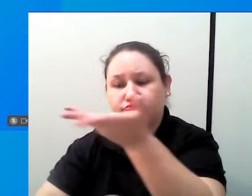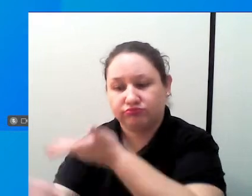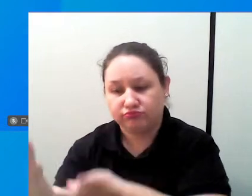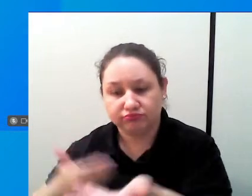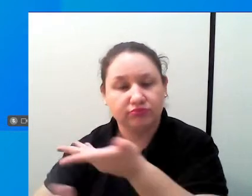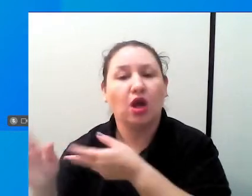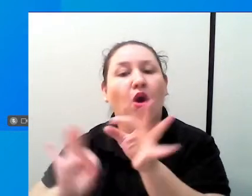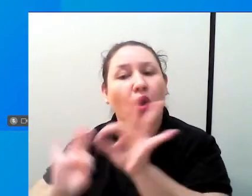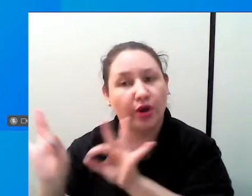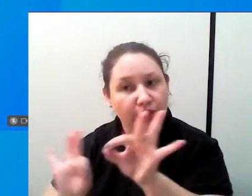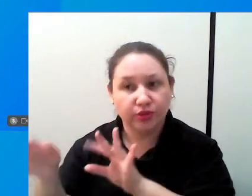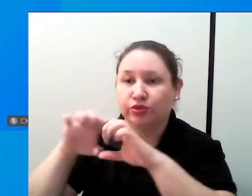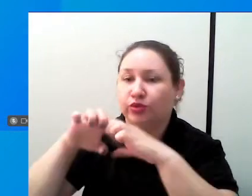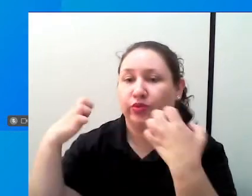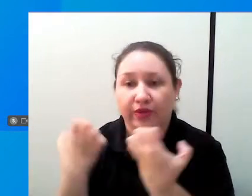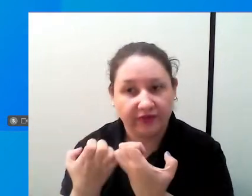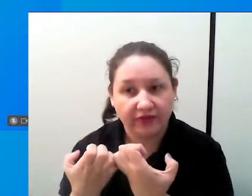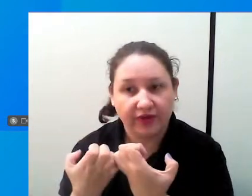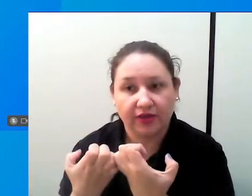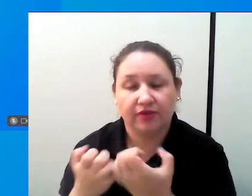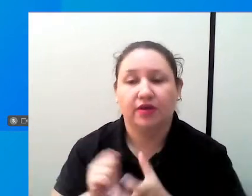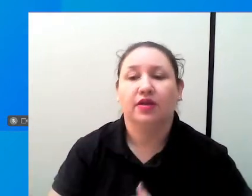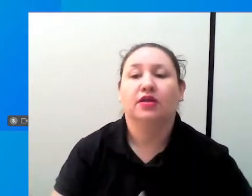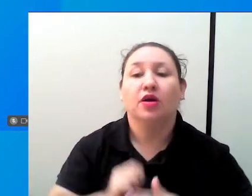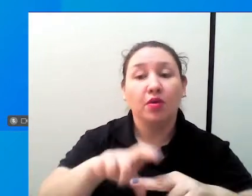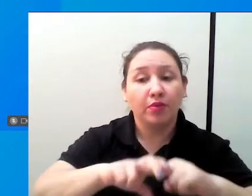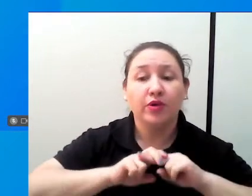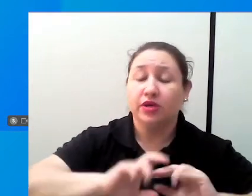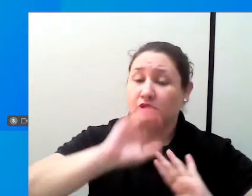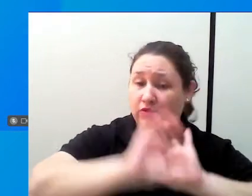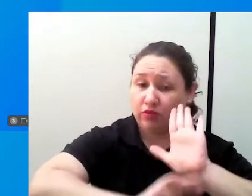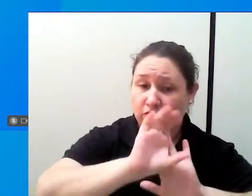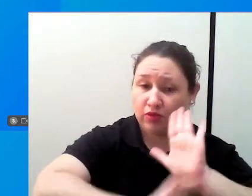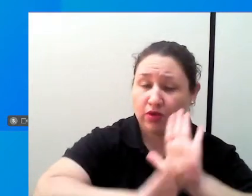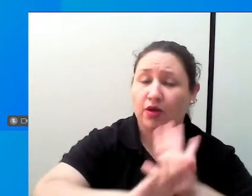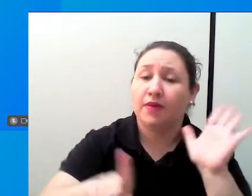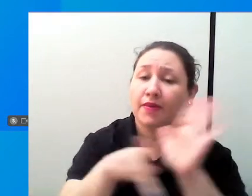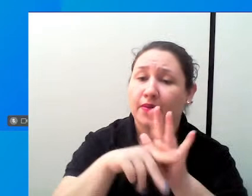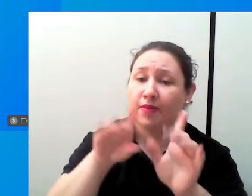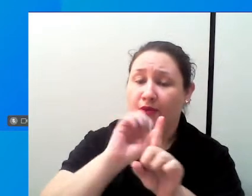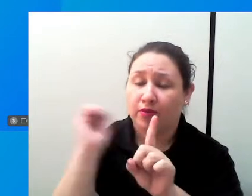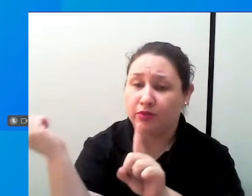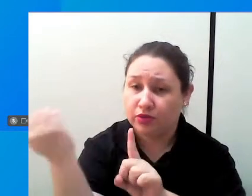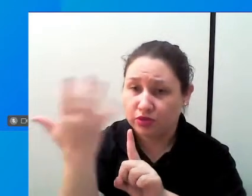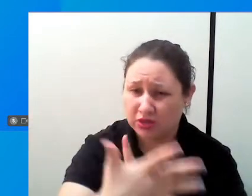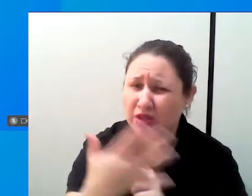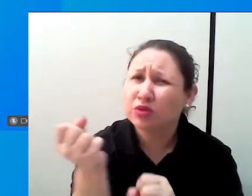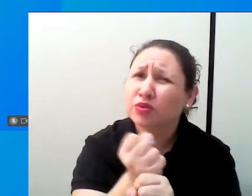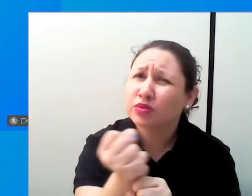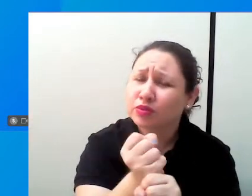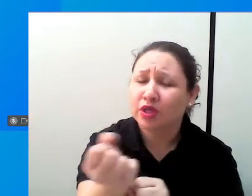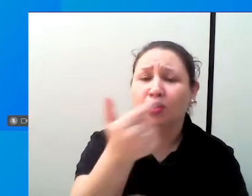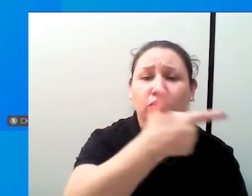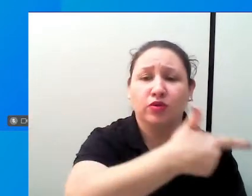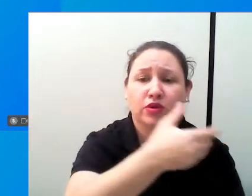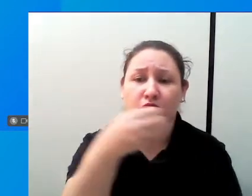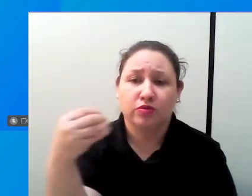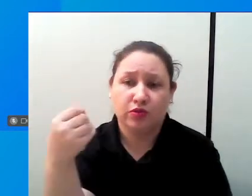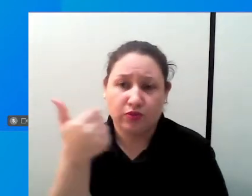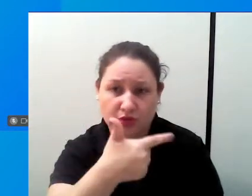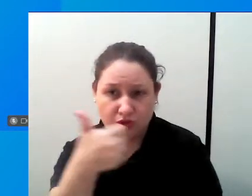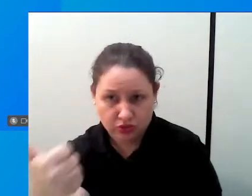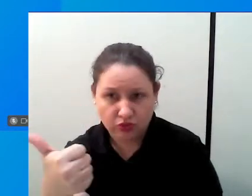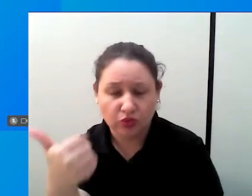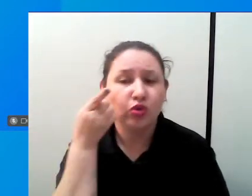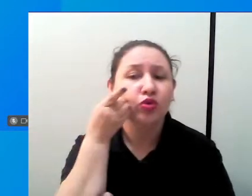E a curricularização da extensão, agora mais recente, no ano 2021, especificamente no dia 20